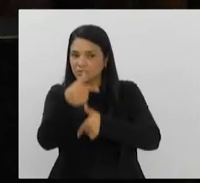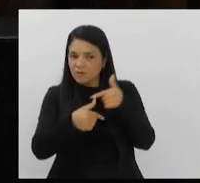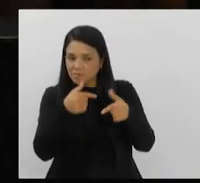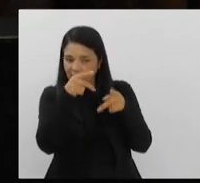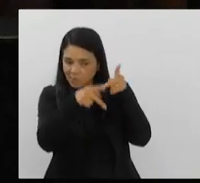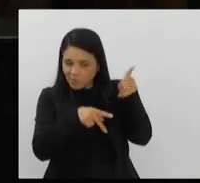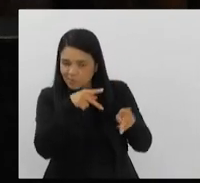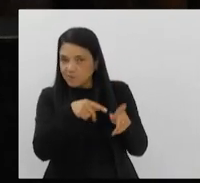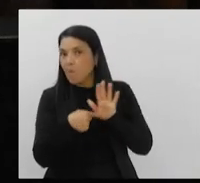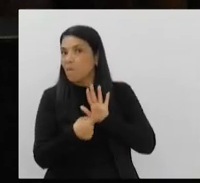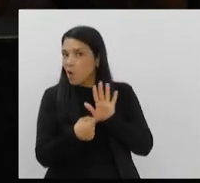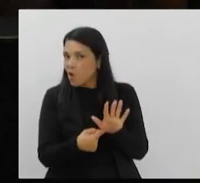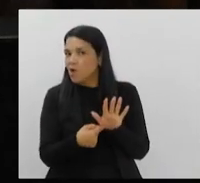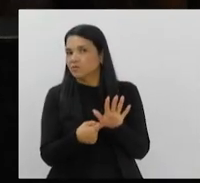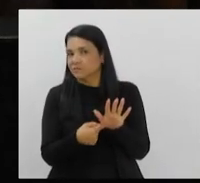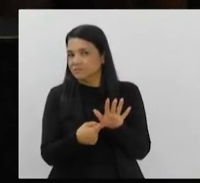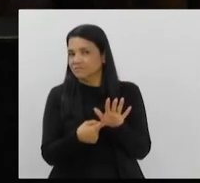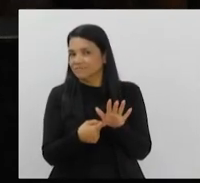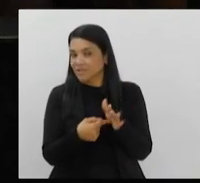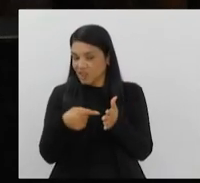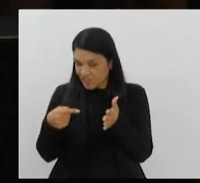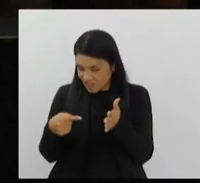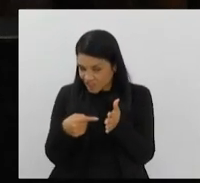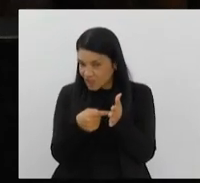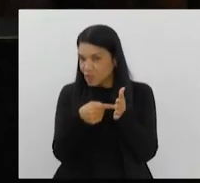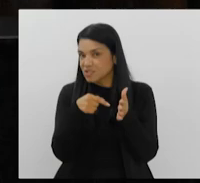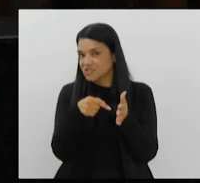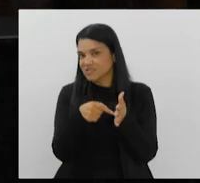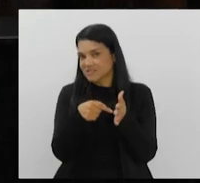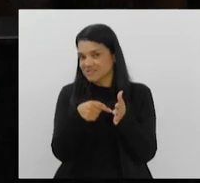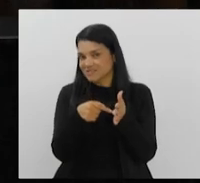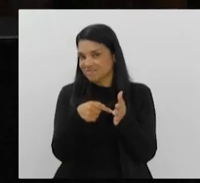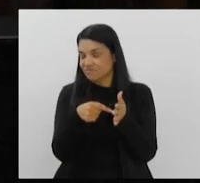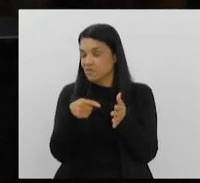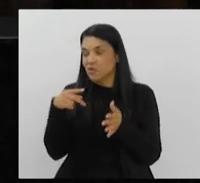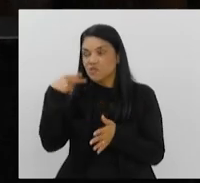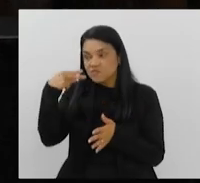população. Porque agora, diante dessas denúncias, eles têm